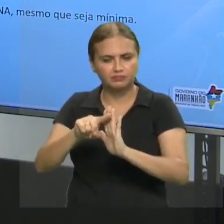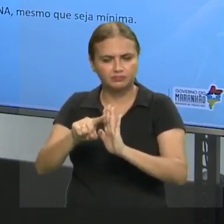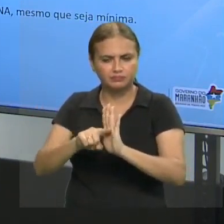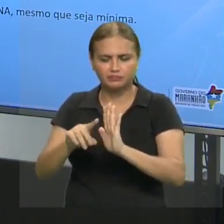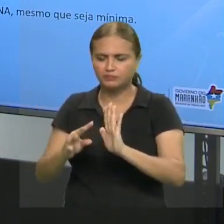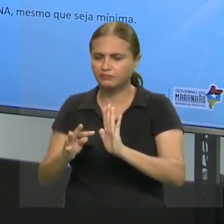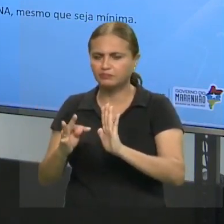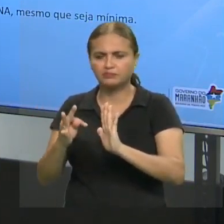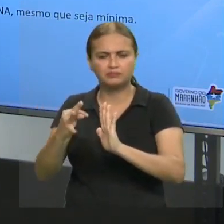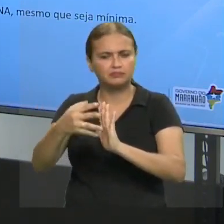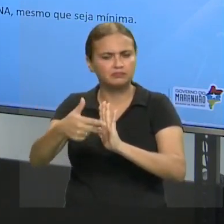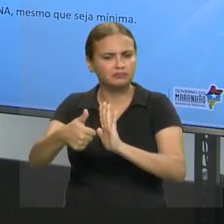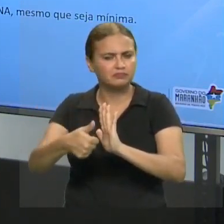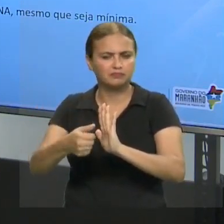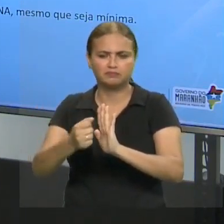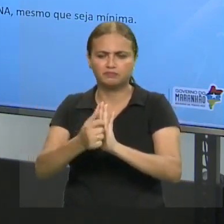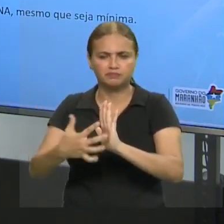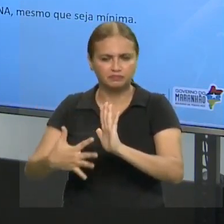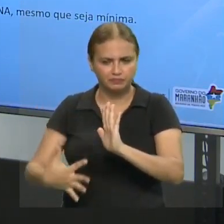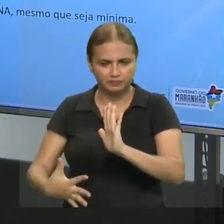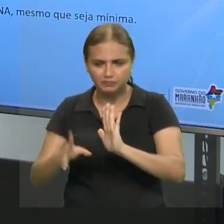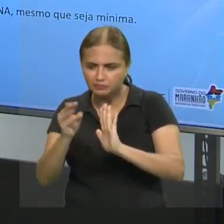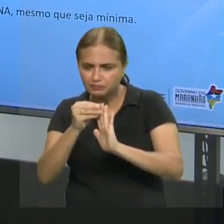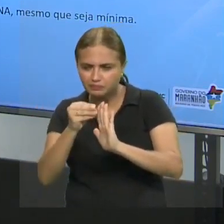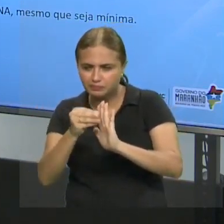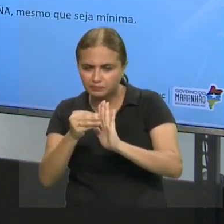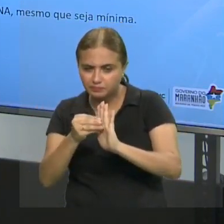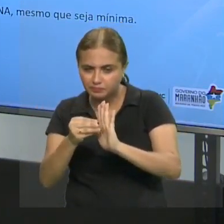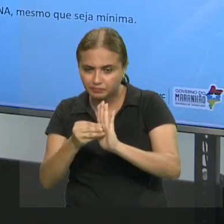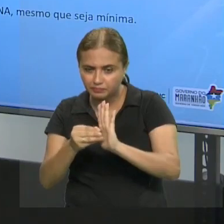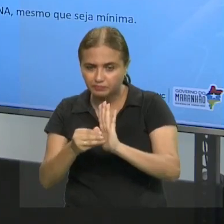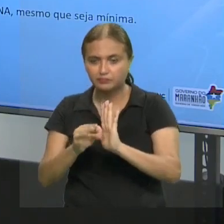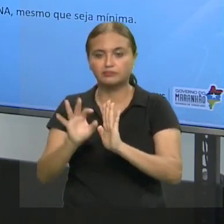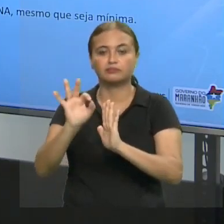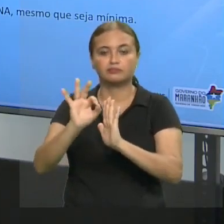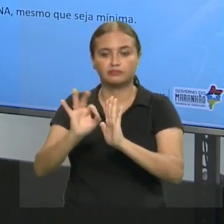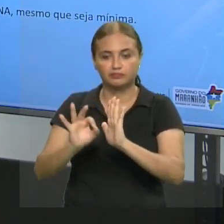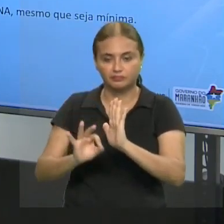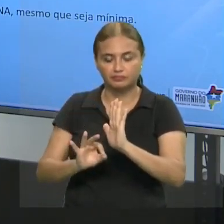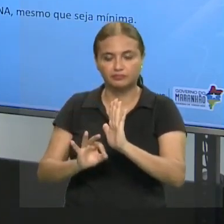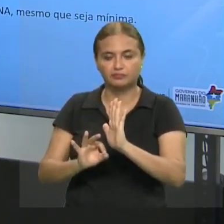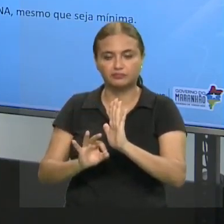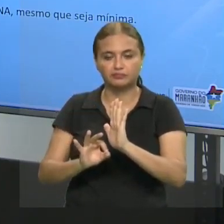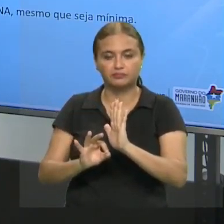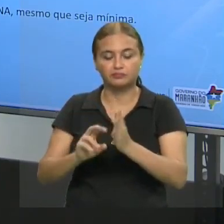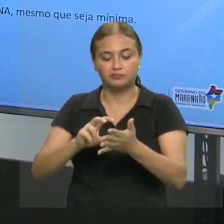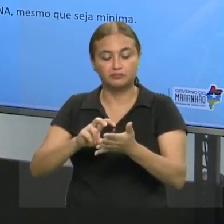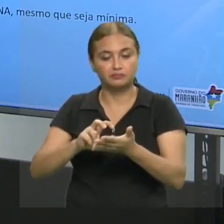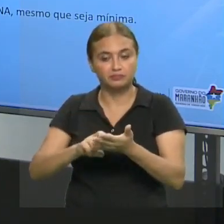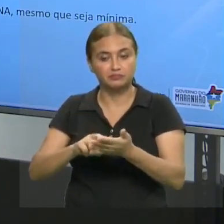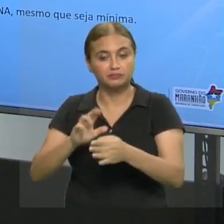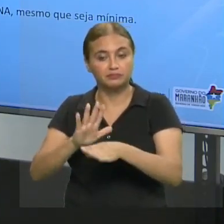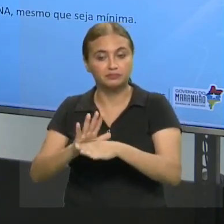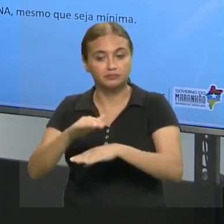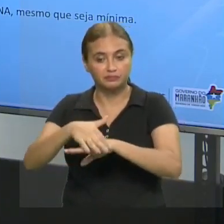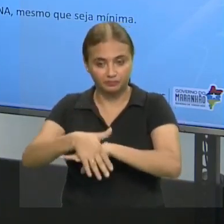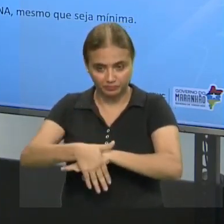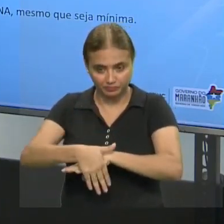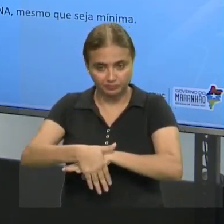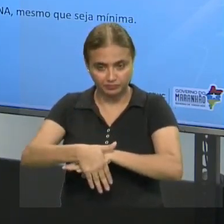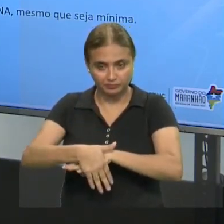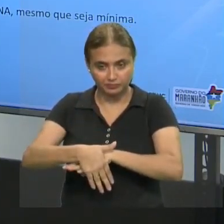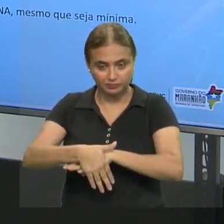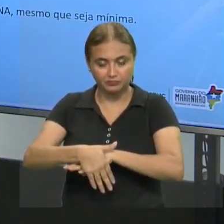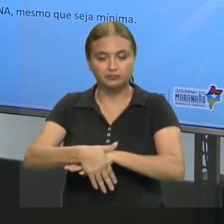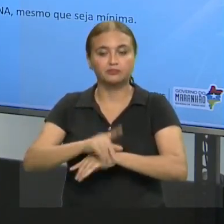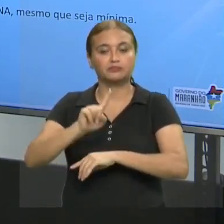todas as atividades que você faz durante esse dia. Então, você vai primeiro dividir o dia em manhã, tarde e noite.